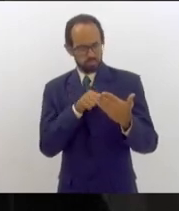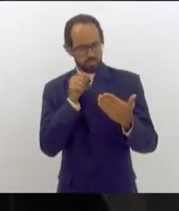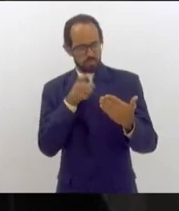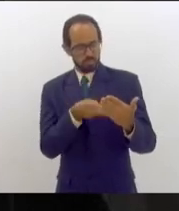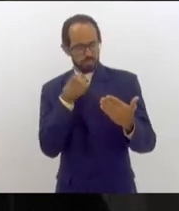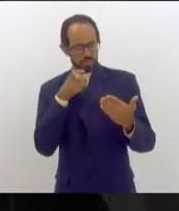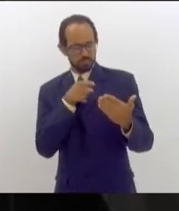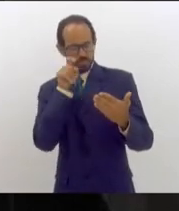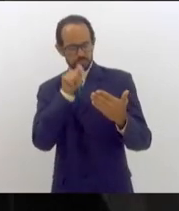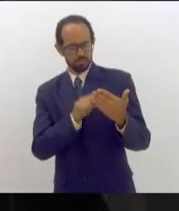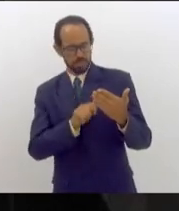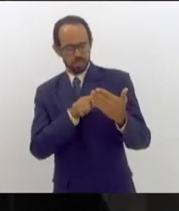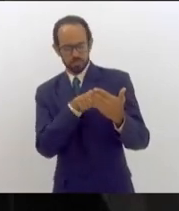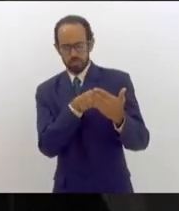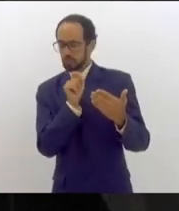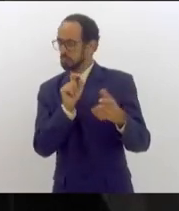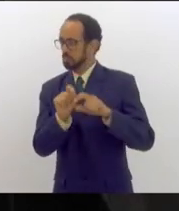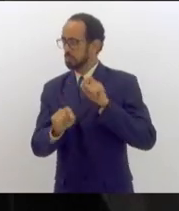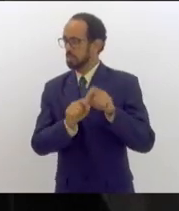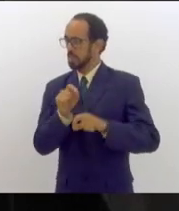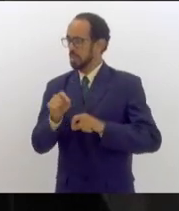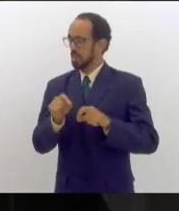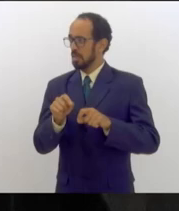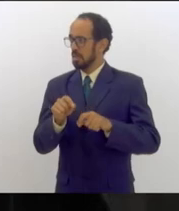publicamente aqui digo